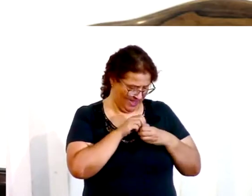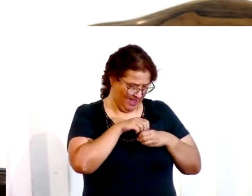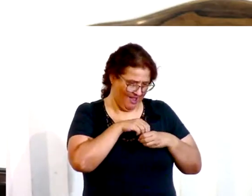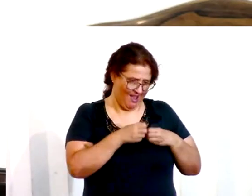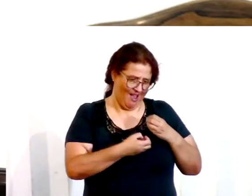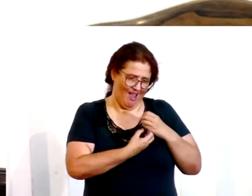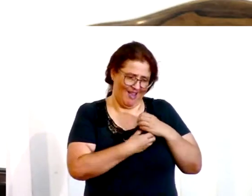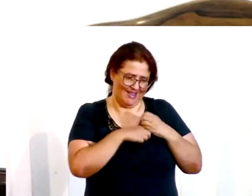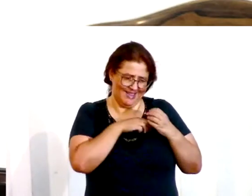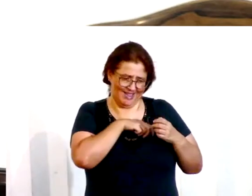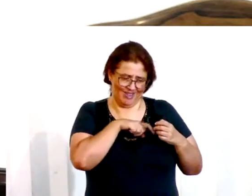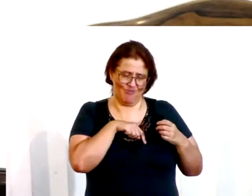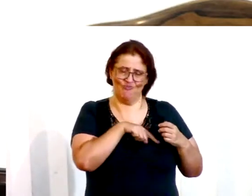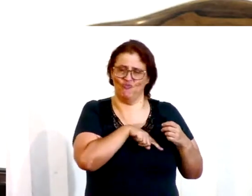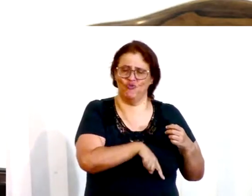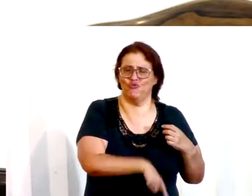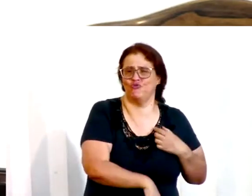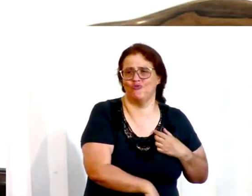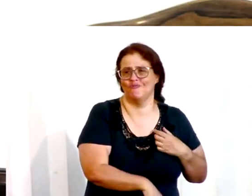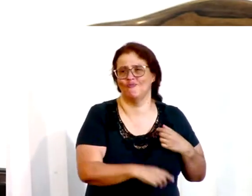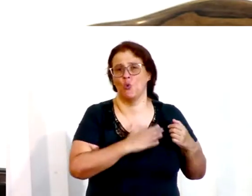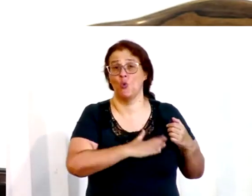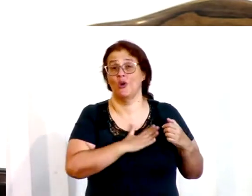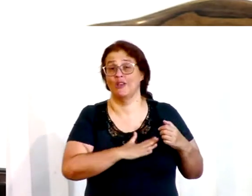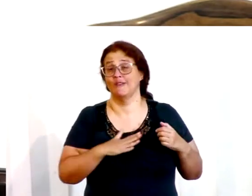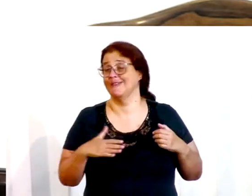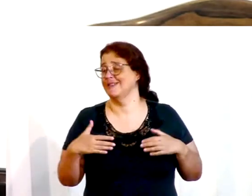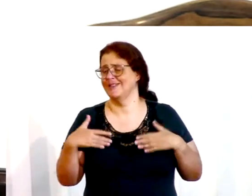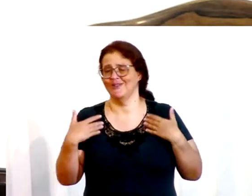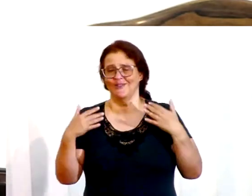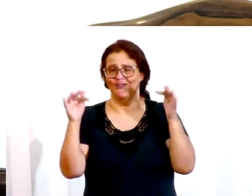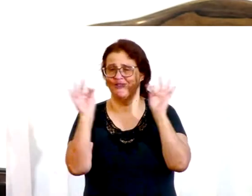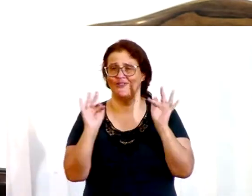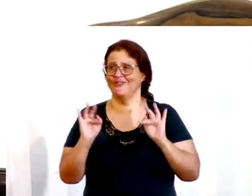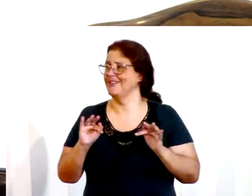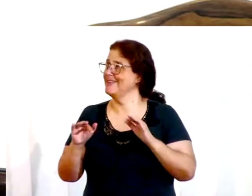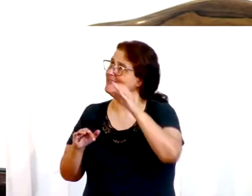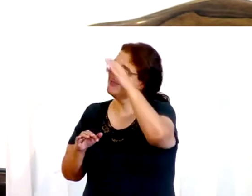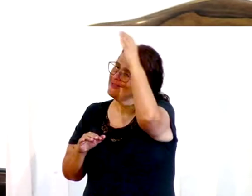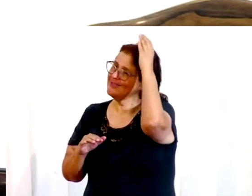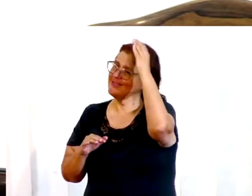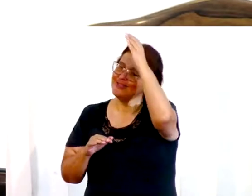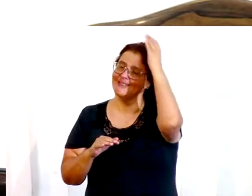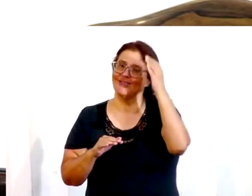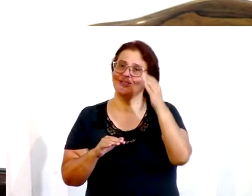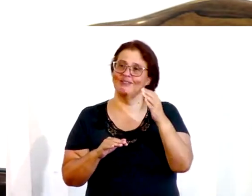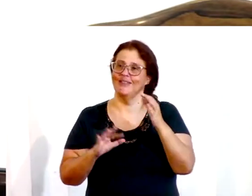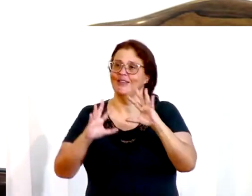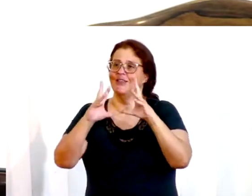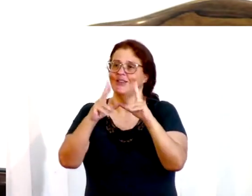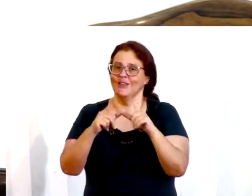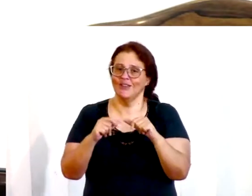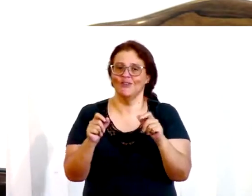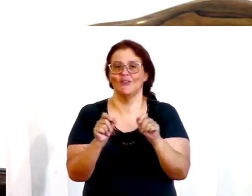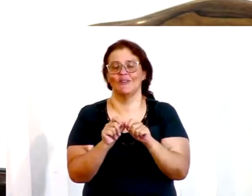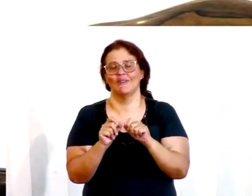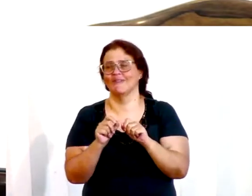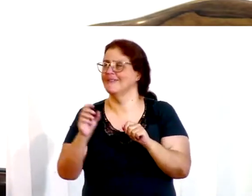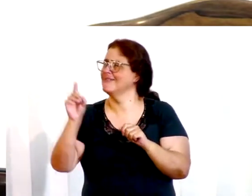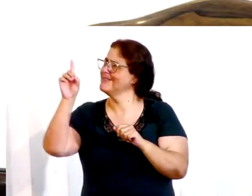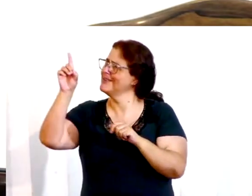de Cristo, e nós podemos nos deleitar naquilo que Deus é e naquilo que Ele faz, em nós e através de nós. Por